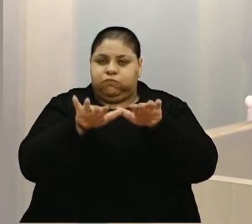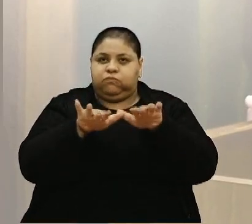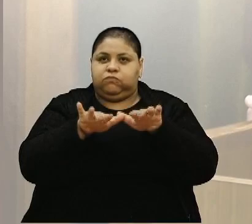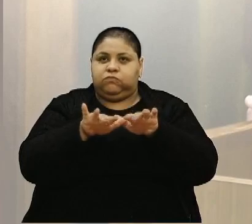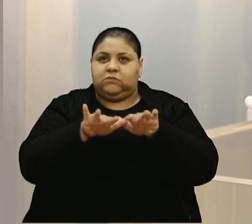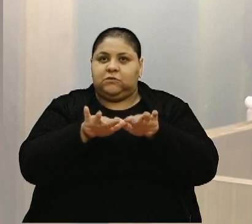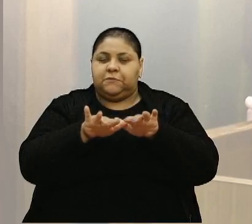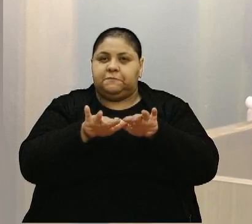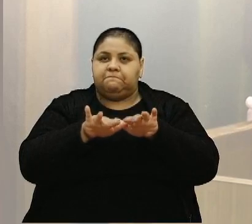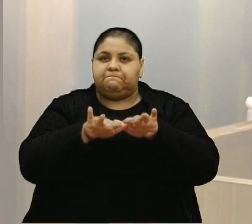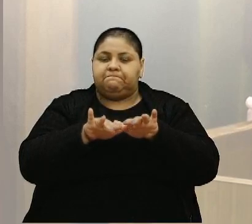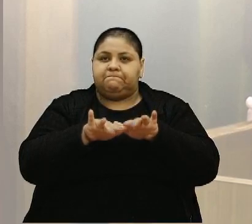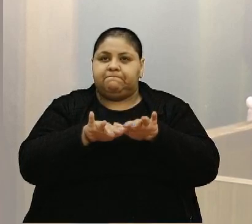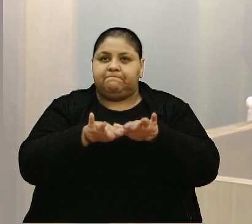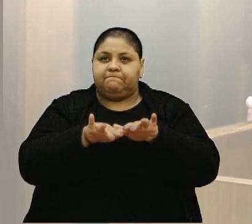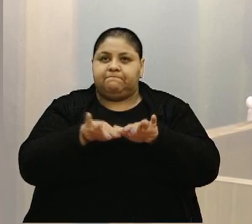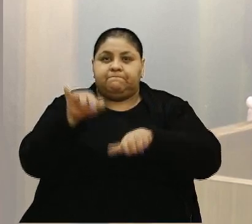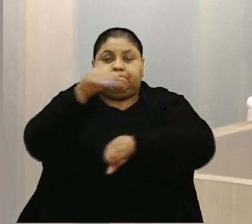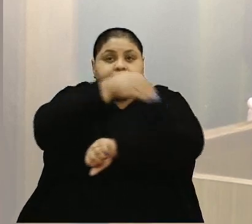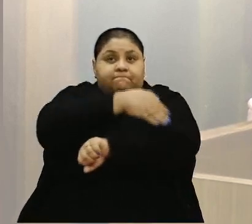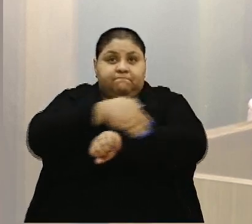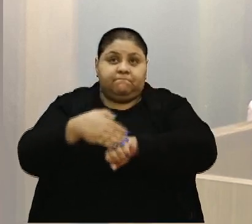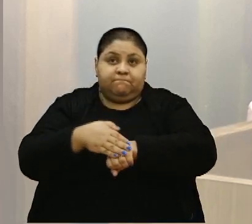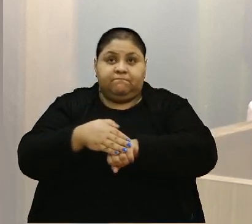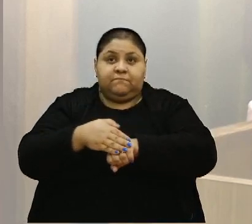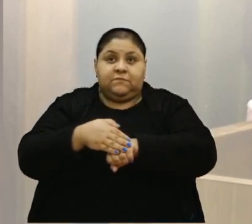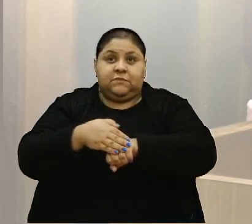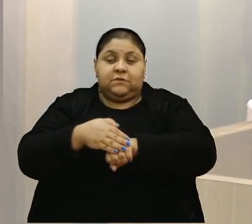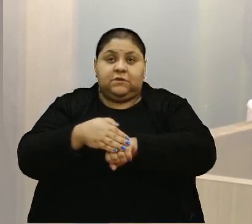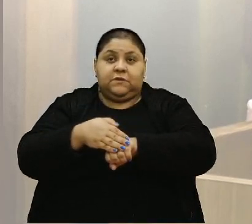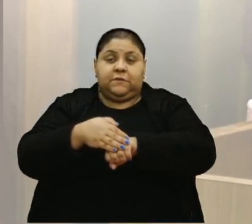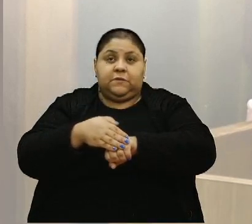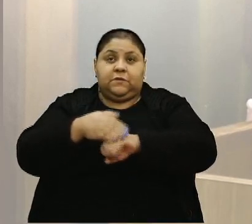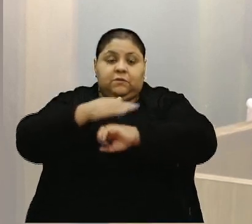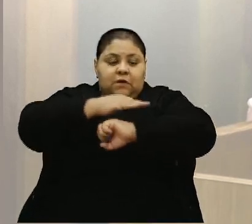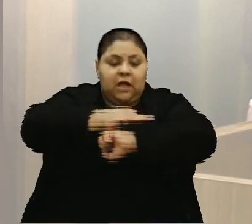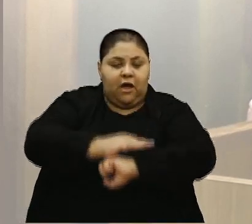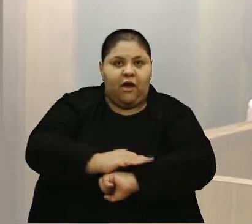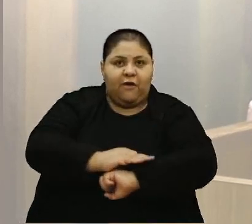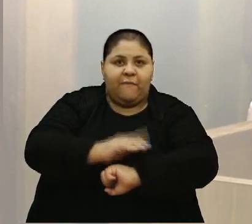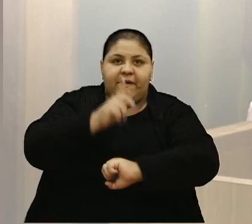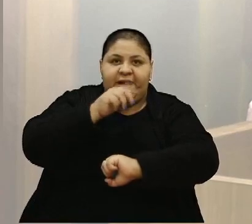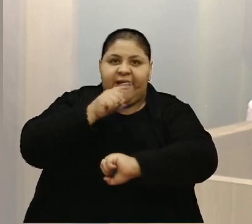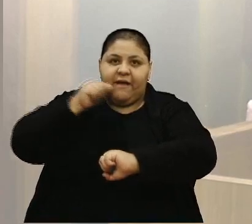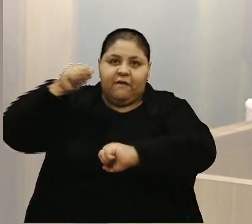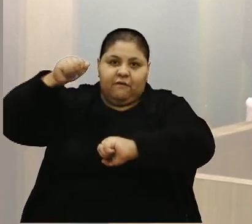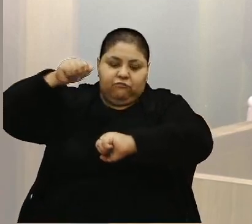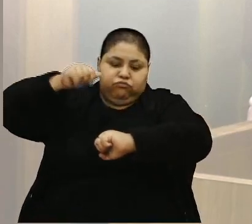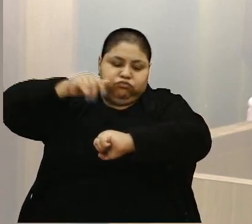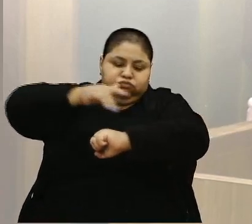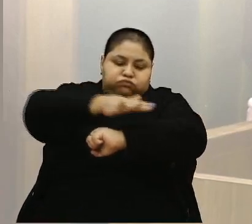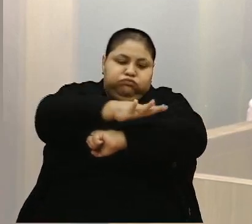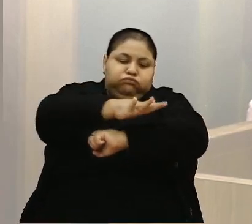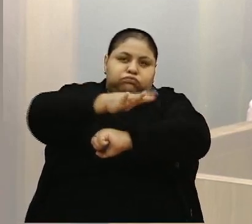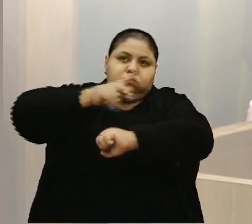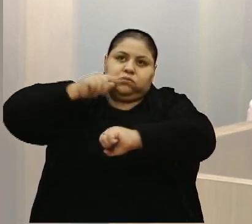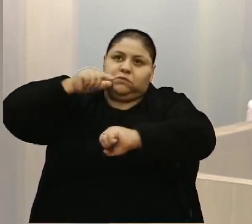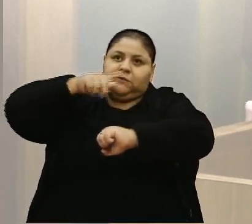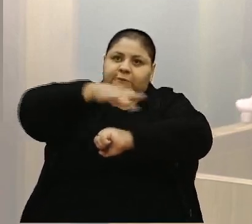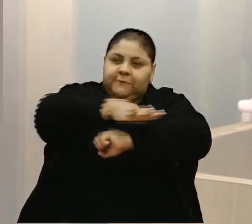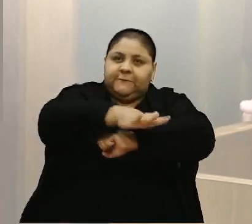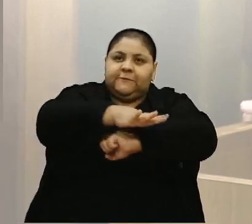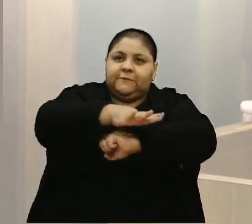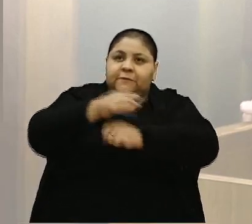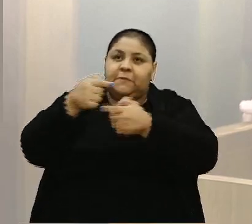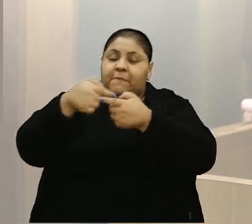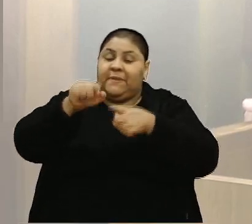das ruas serem baixas, a água entrou em diversas casas, mas o principal do bairro 1º